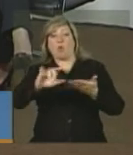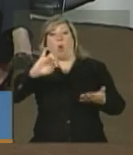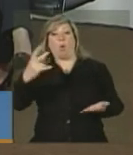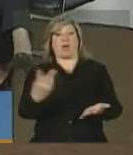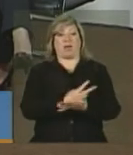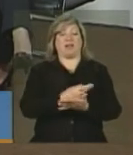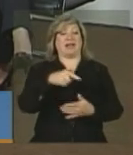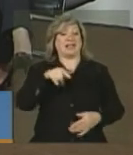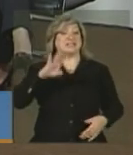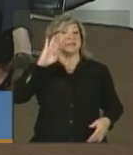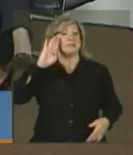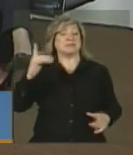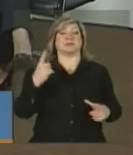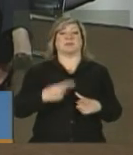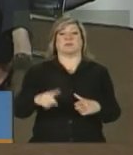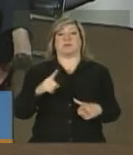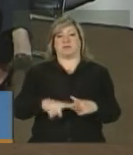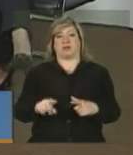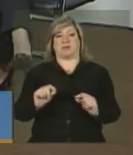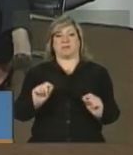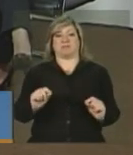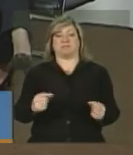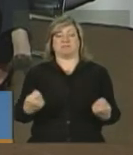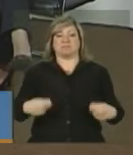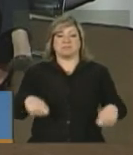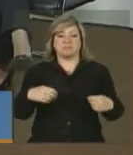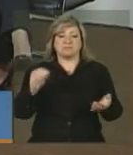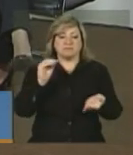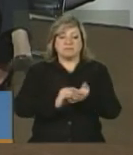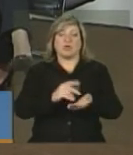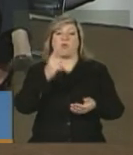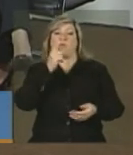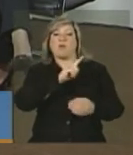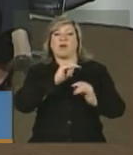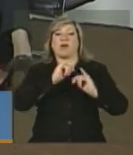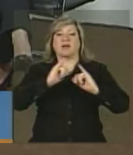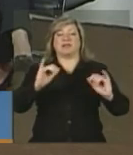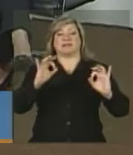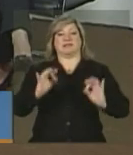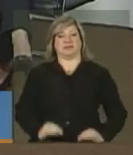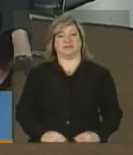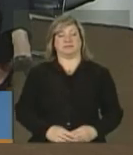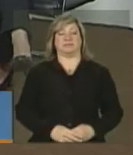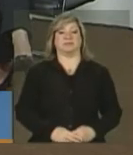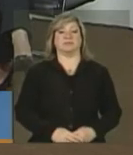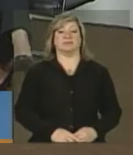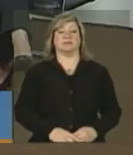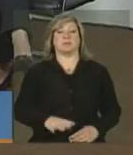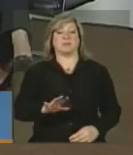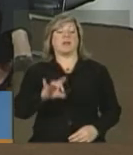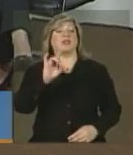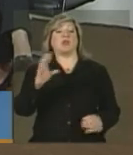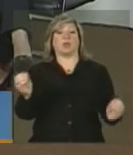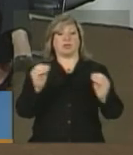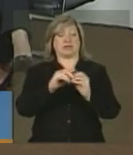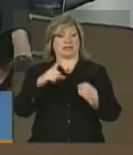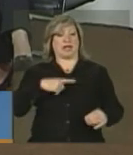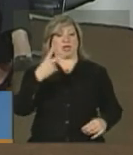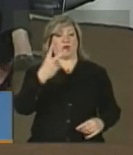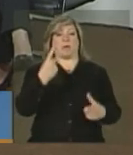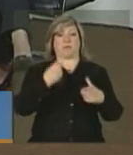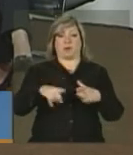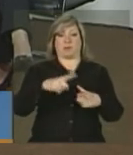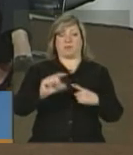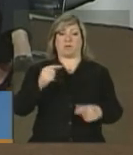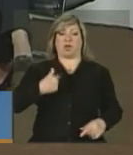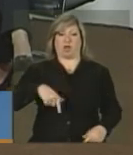acho que esses são os principais problemas que nós temos enfrentado. Cristina, quer complementar? Sim, só complementando, é que tem dois problemas que a gente